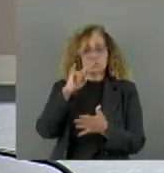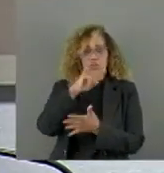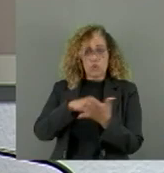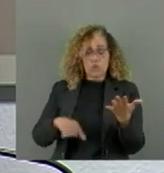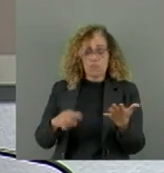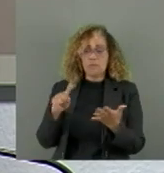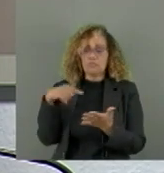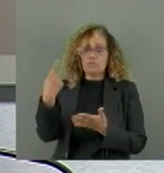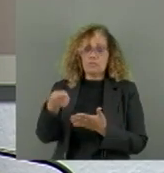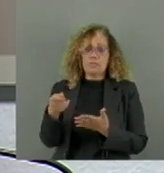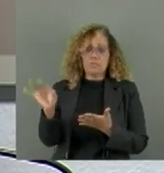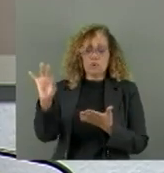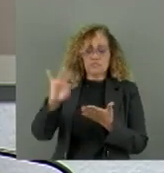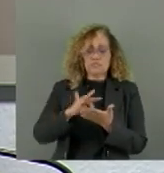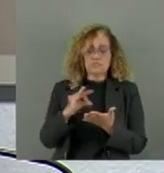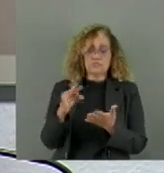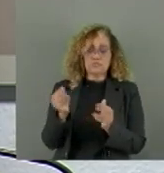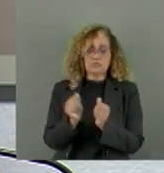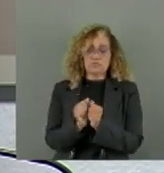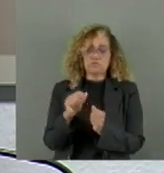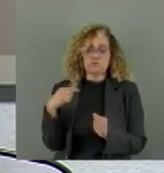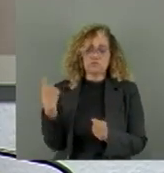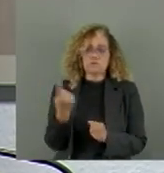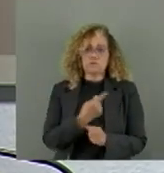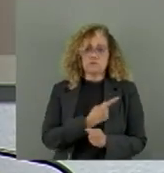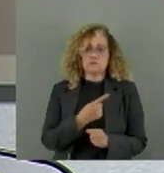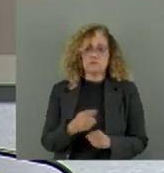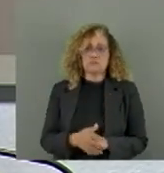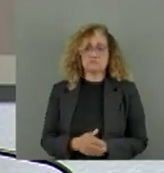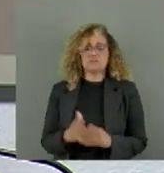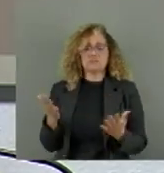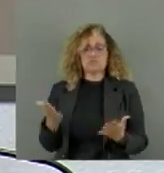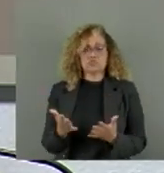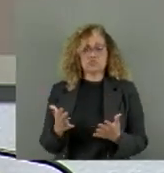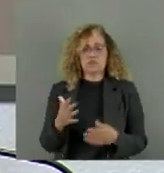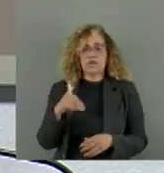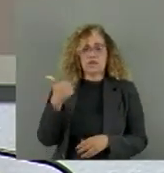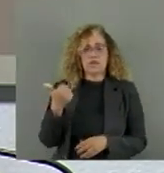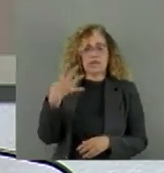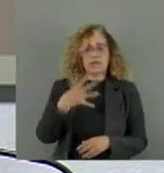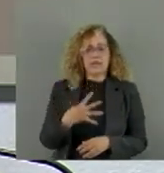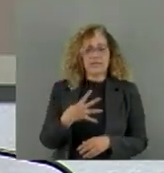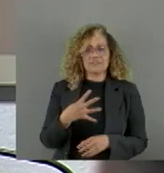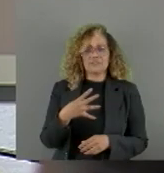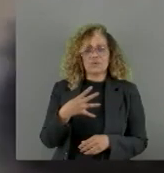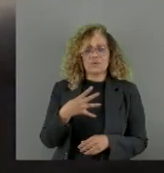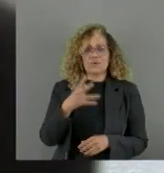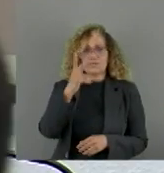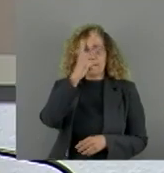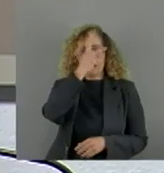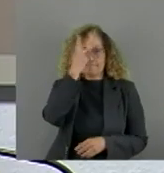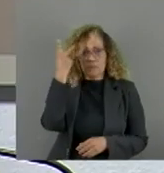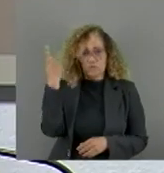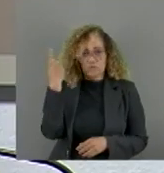Excelência. Está bem? Bom, temos já um bom quórum, 14 pessoas aqui